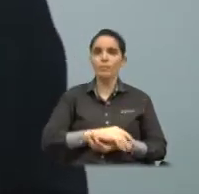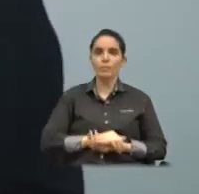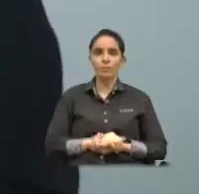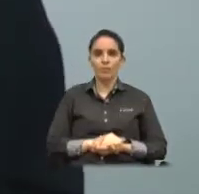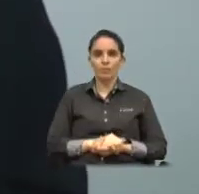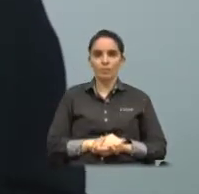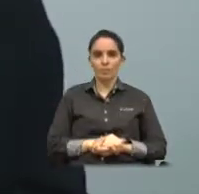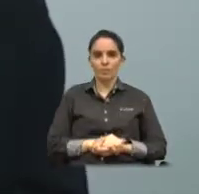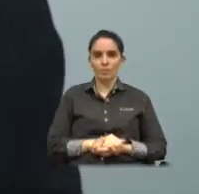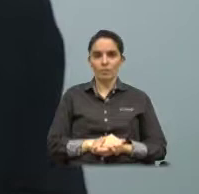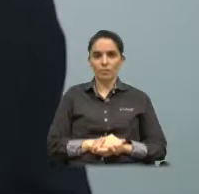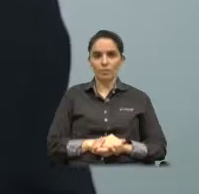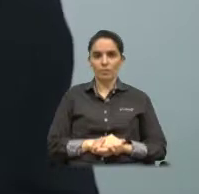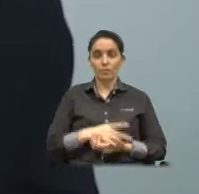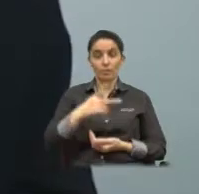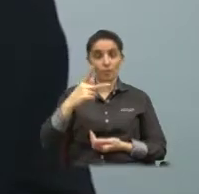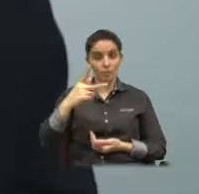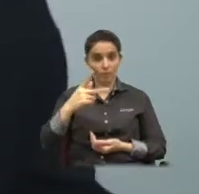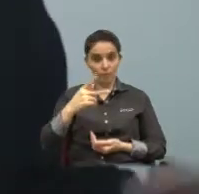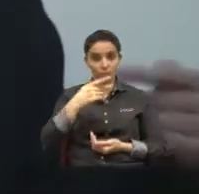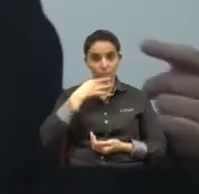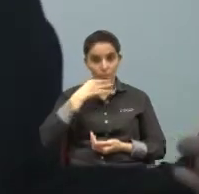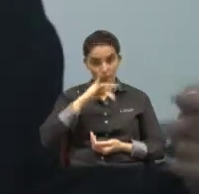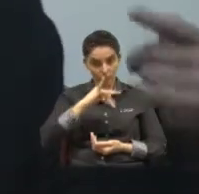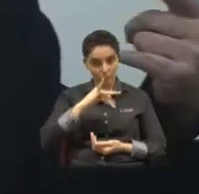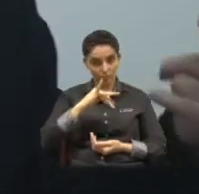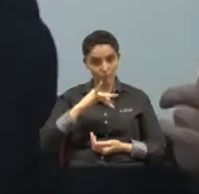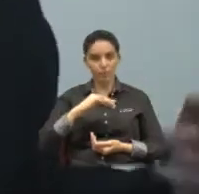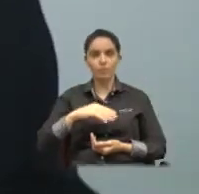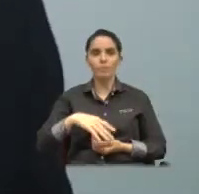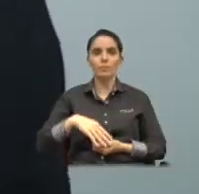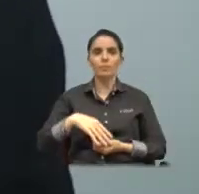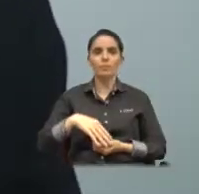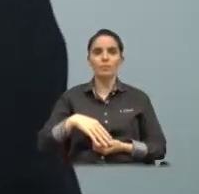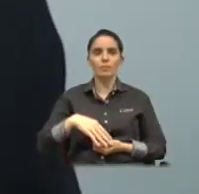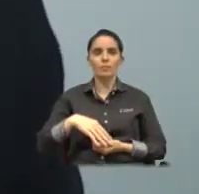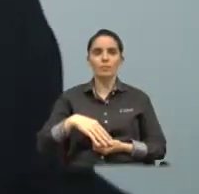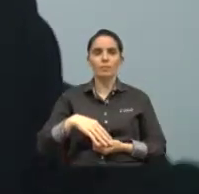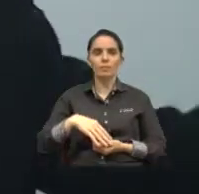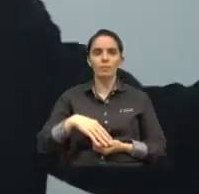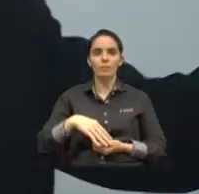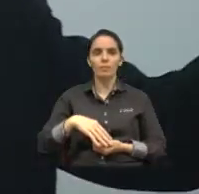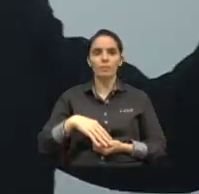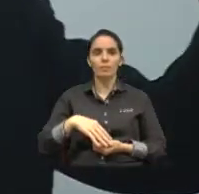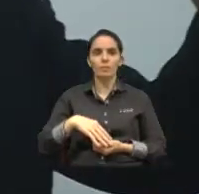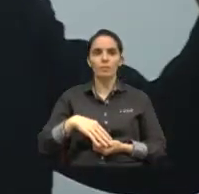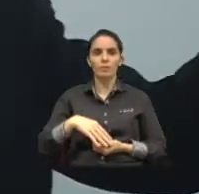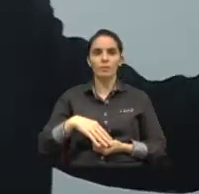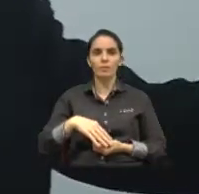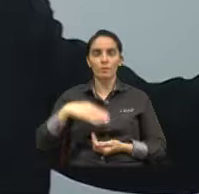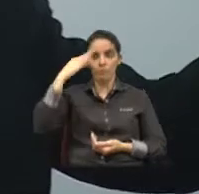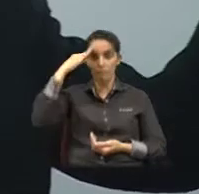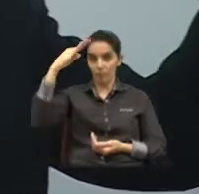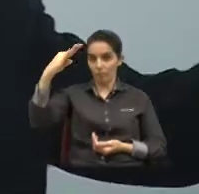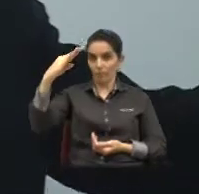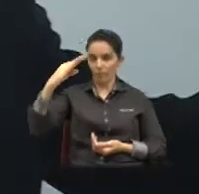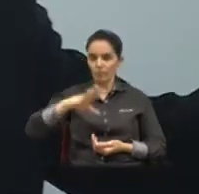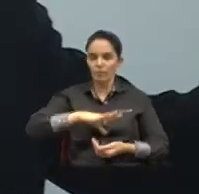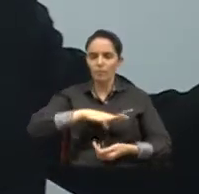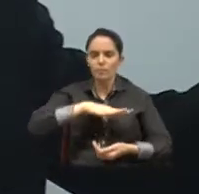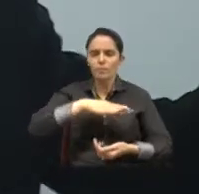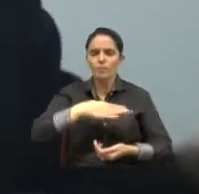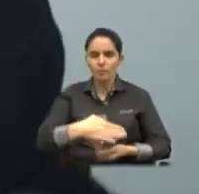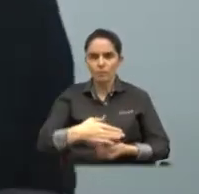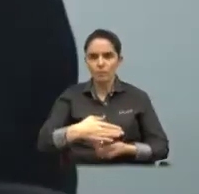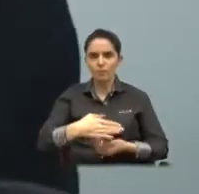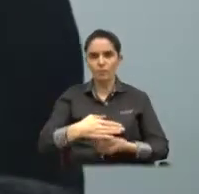de enfrentar, de defender a sociedade, coisas que Capitão Costa, Cabo